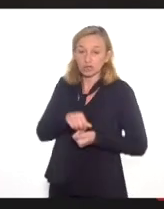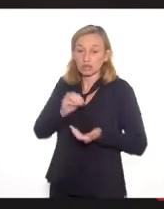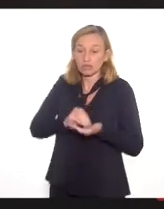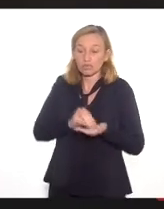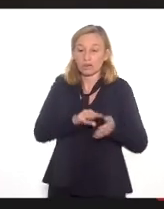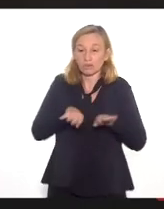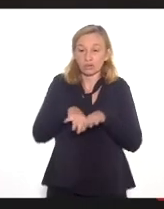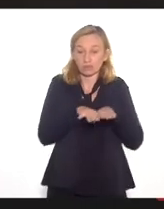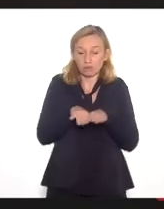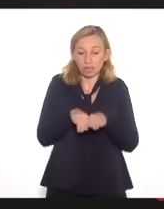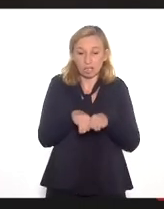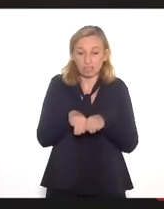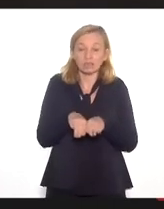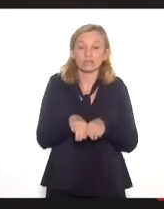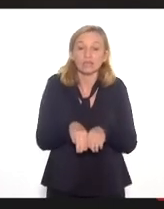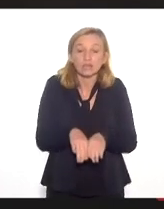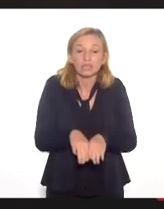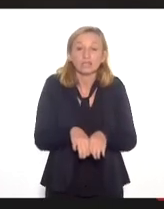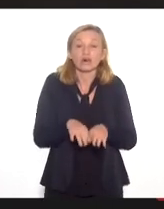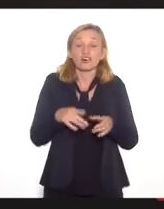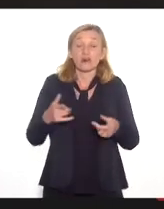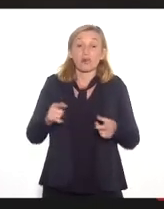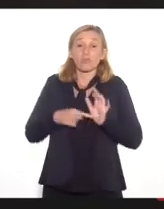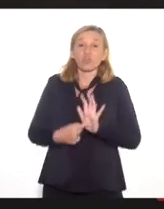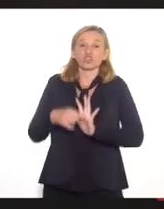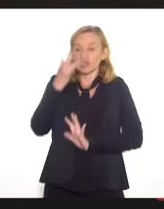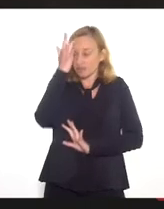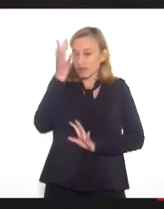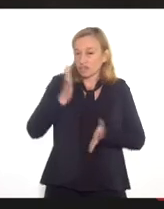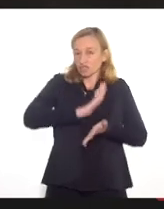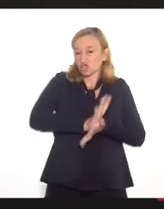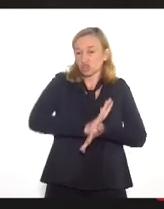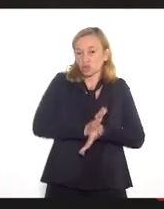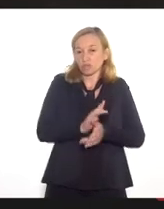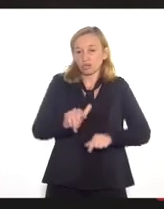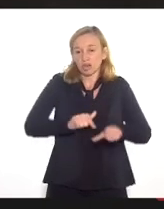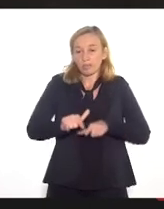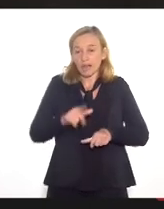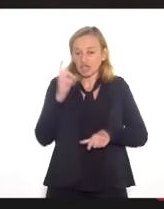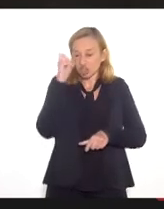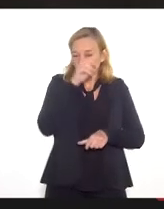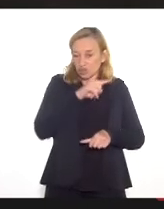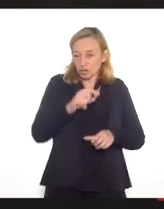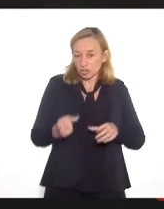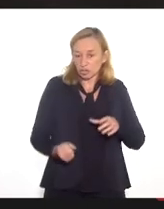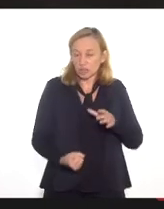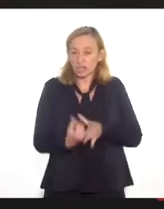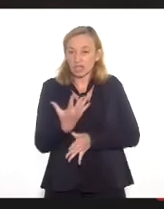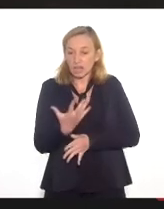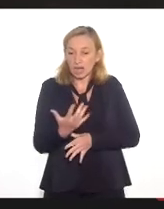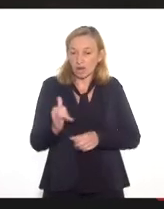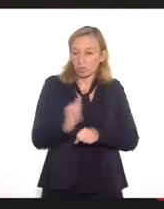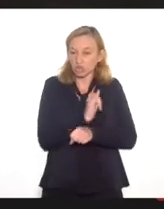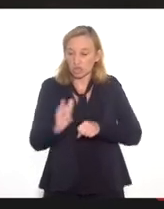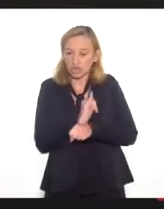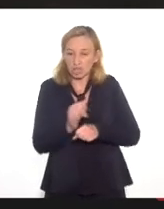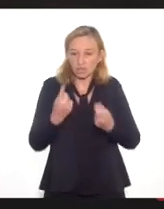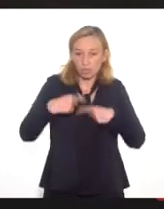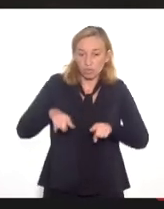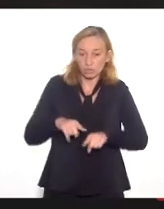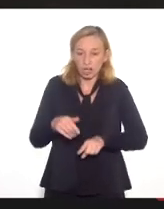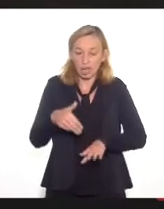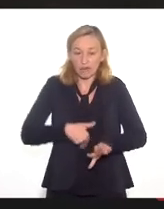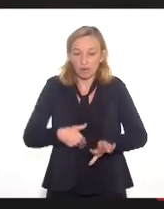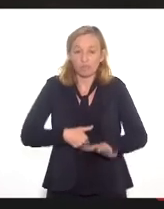e combate à pobreza mostra que é muito fácil destruir um trabalho e muito difícil de construir mecanismos de combate à fome